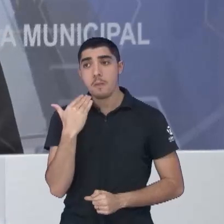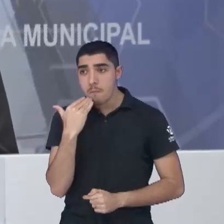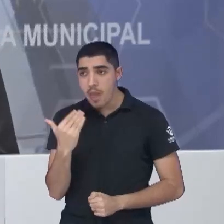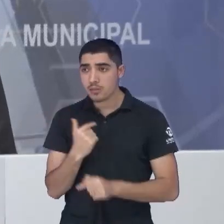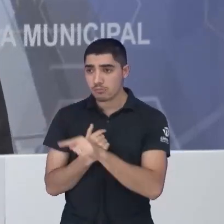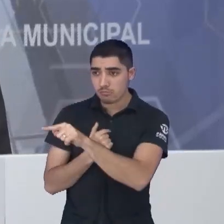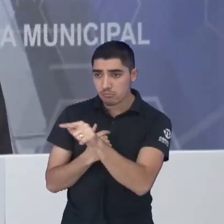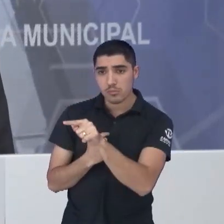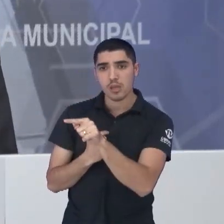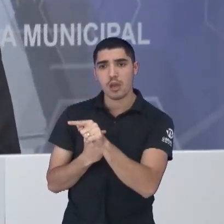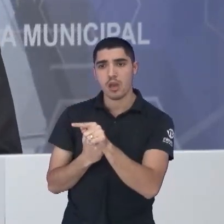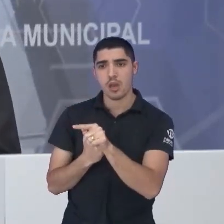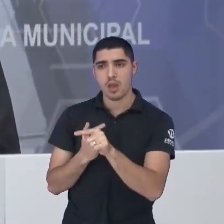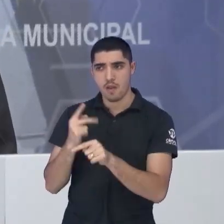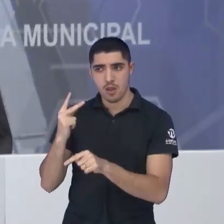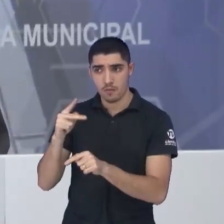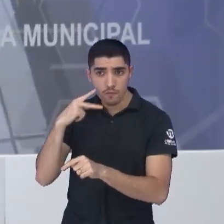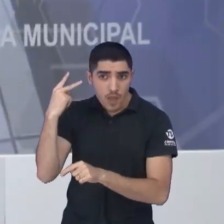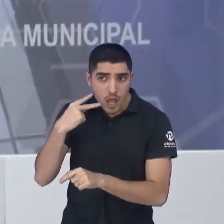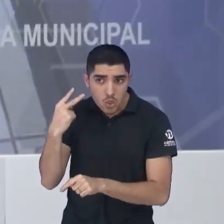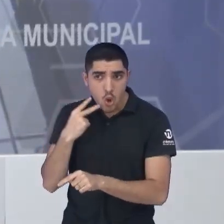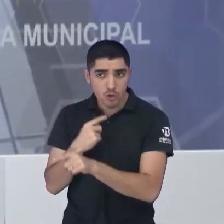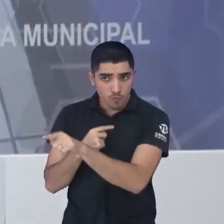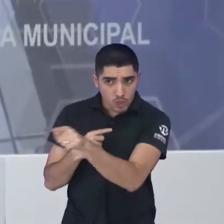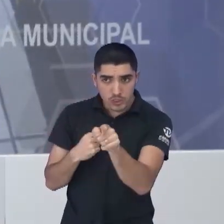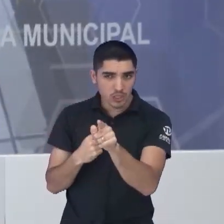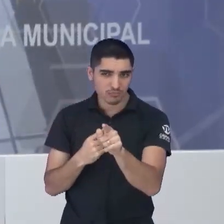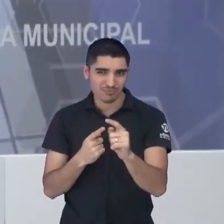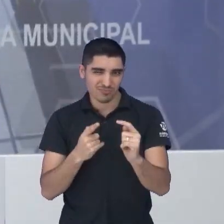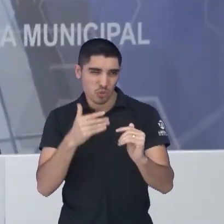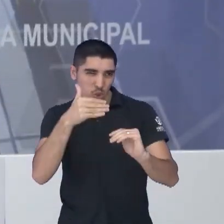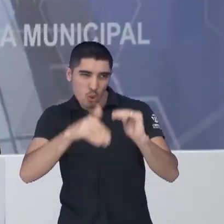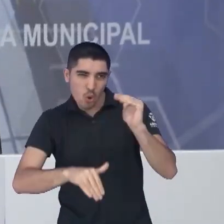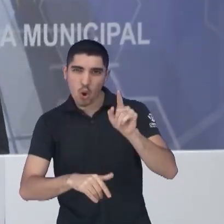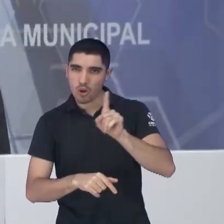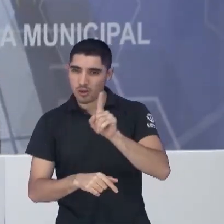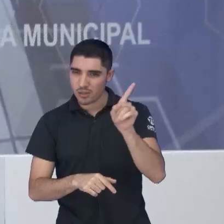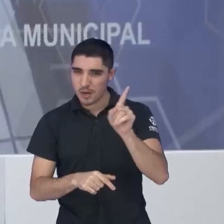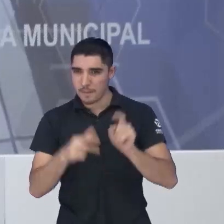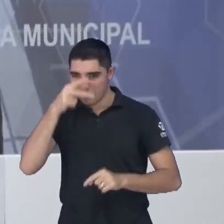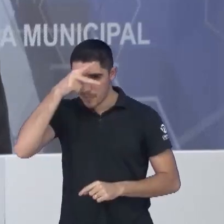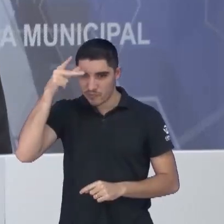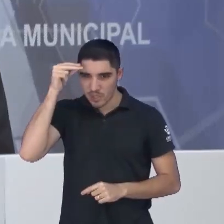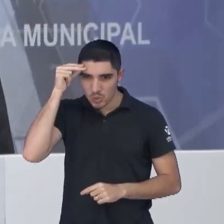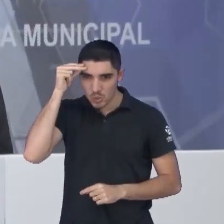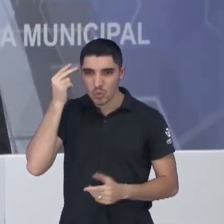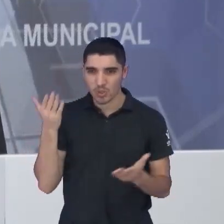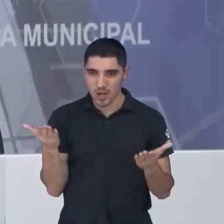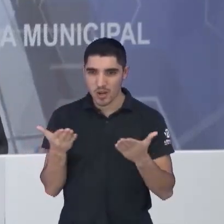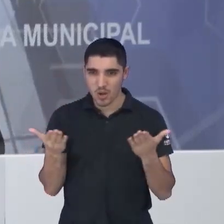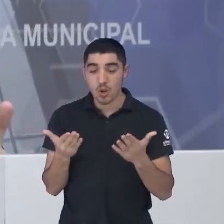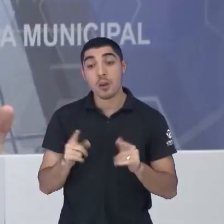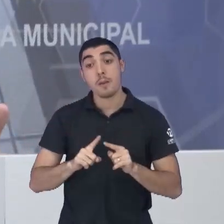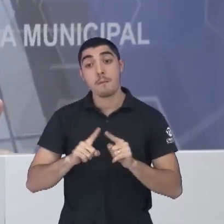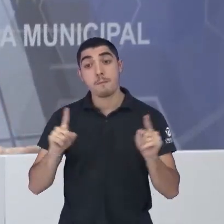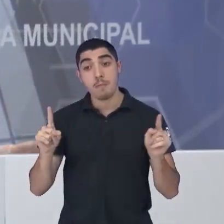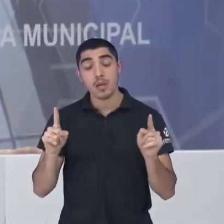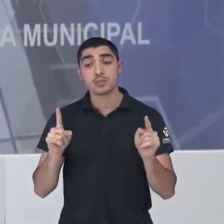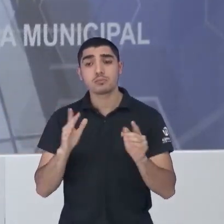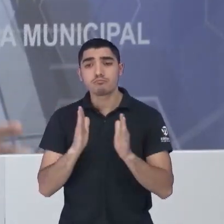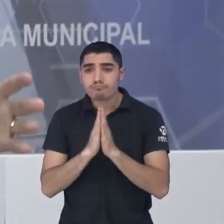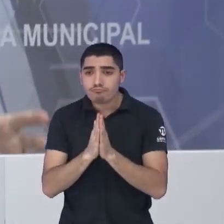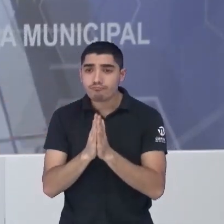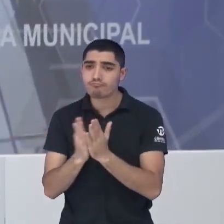oposição ao atual governo, né, que tem votado junto, em bloco, a favor dos nossos projetos, então os 11